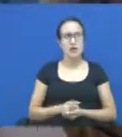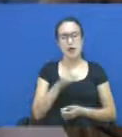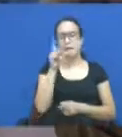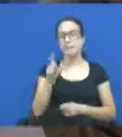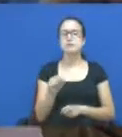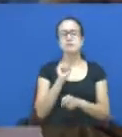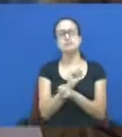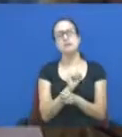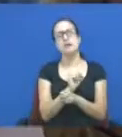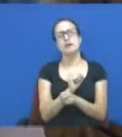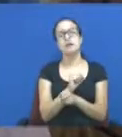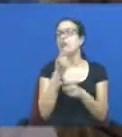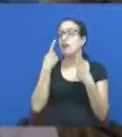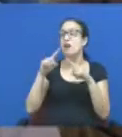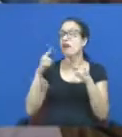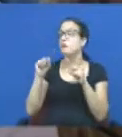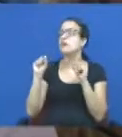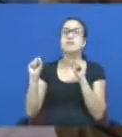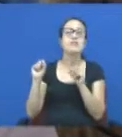para quem?